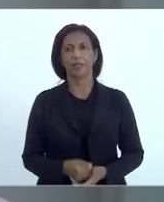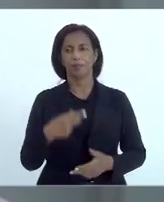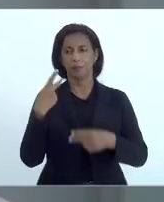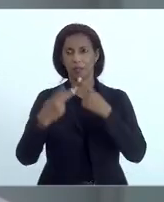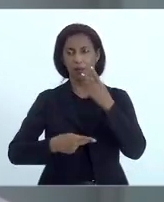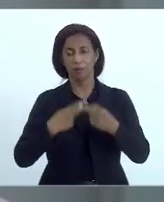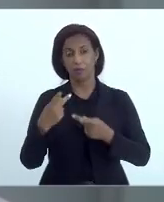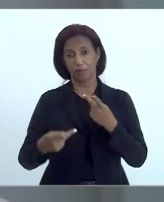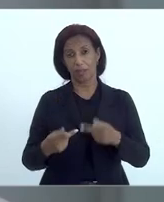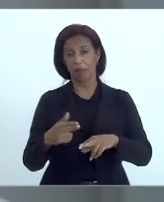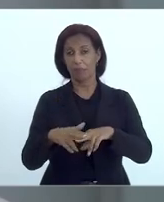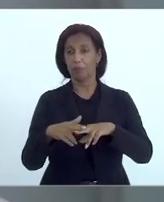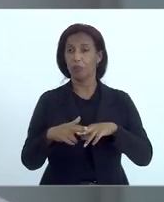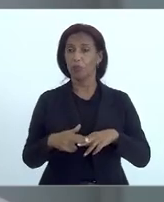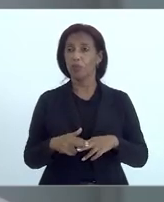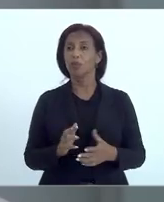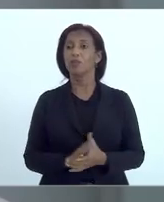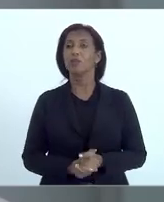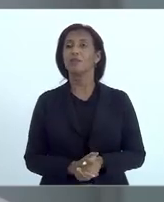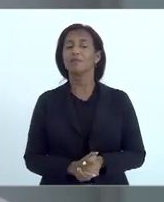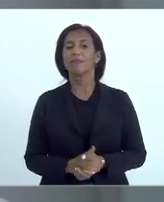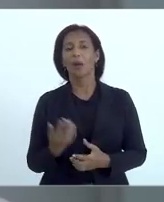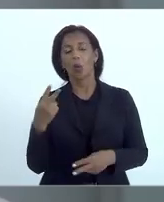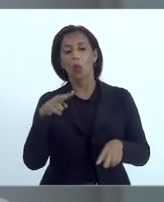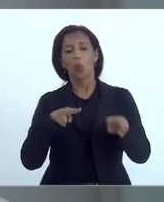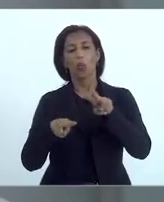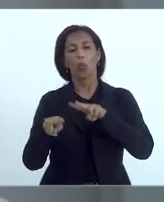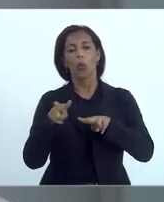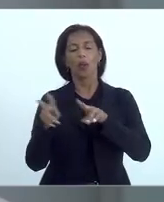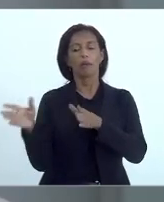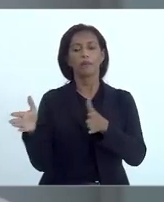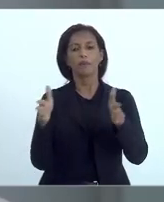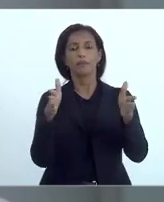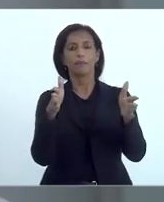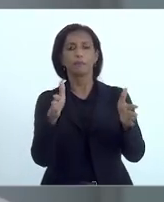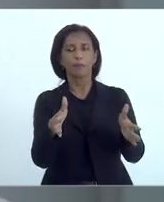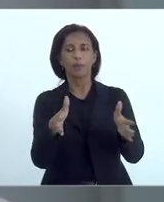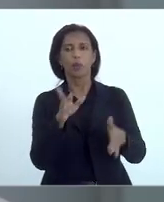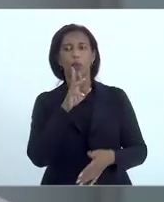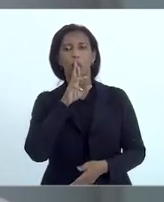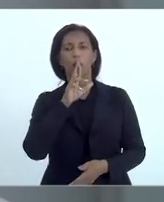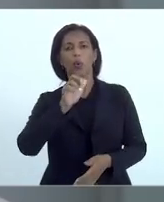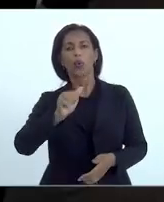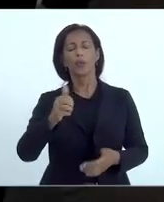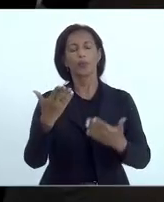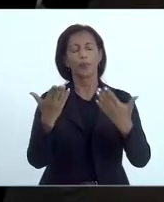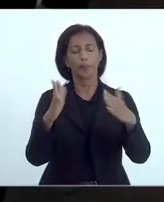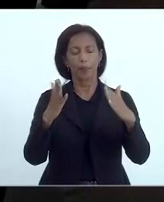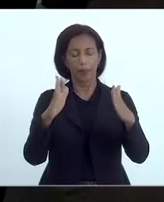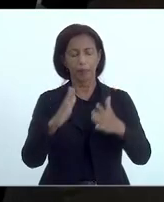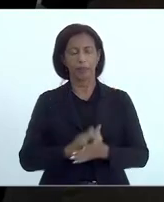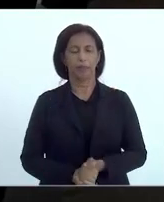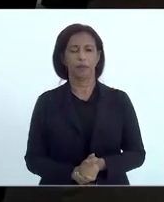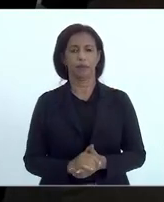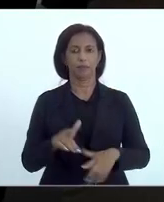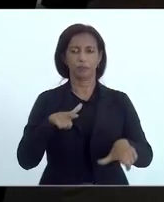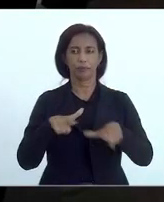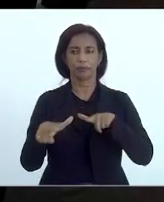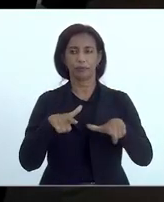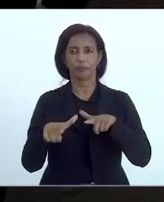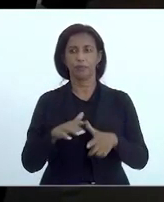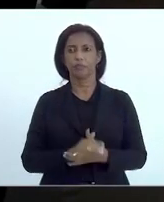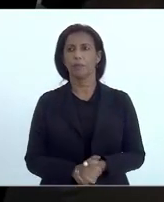consideração por esse pode ver que pelo menos olhar nessa parte Rodrigo mais uma vez parabéns aí pela iniciativa